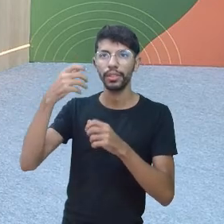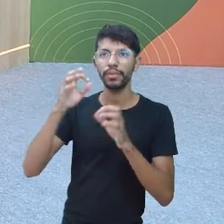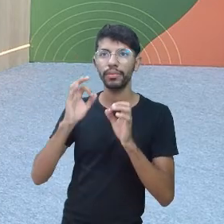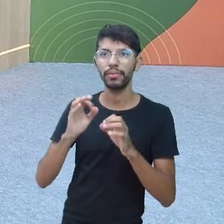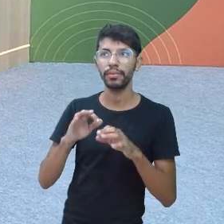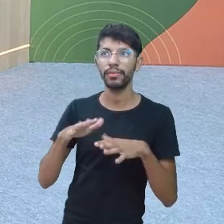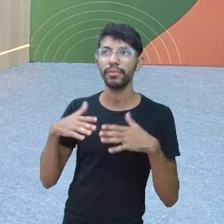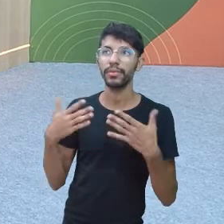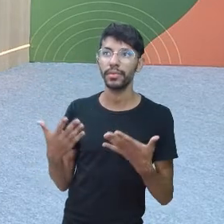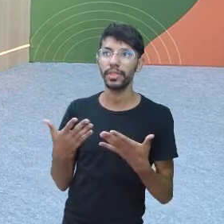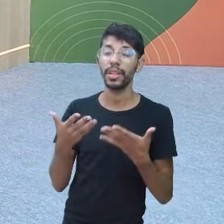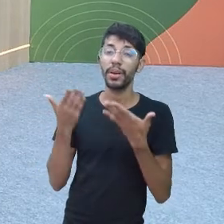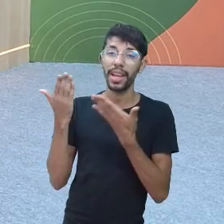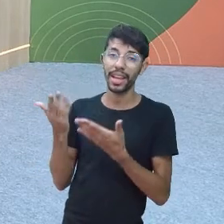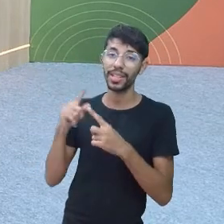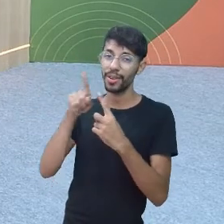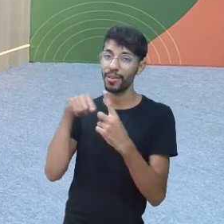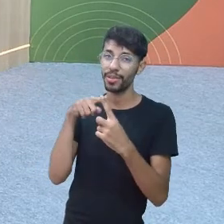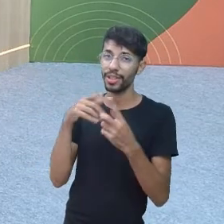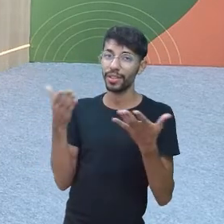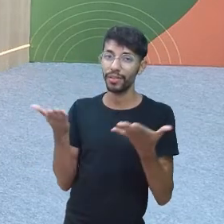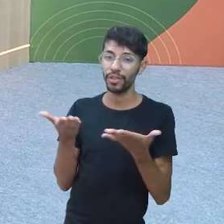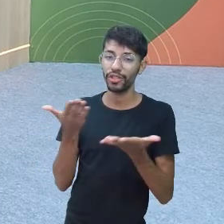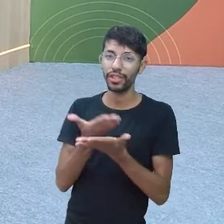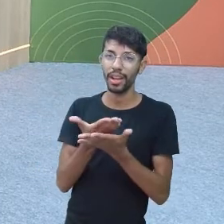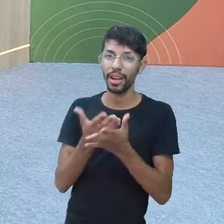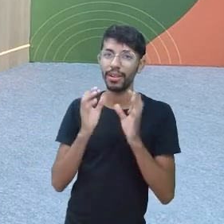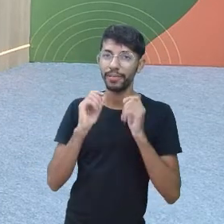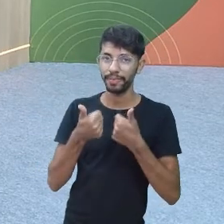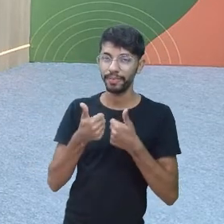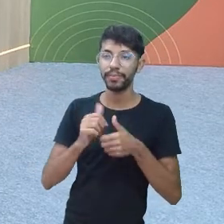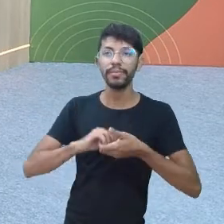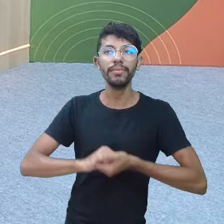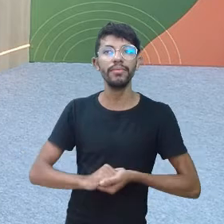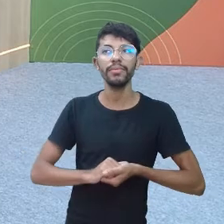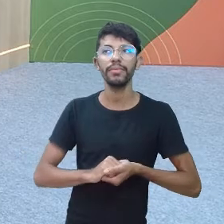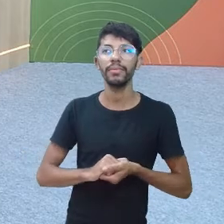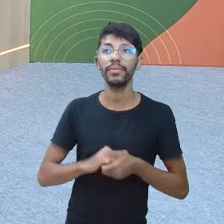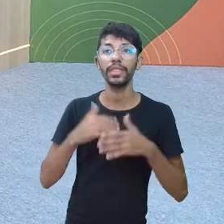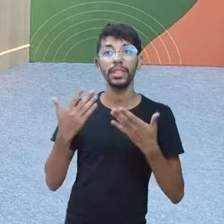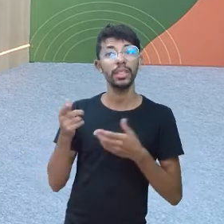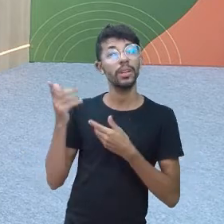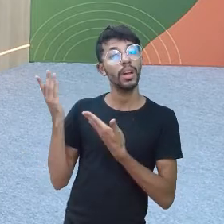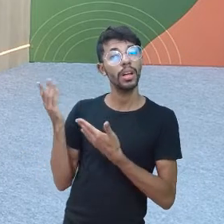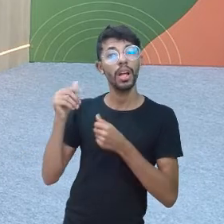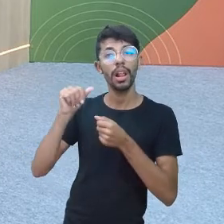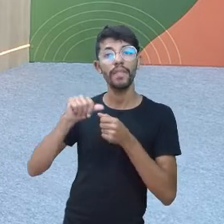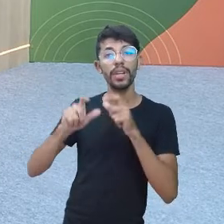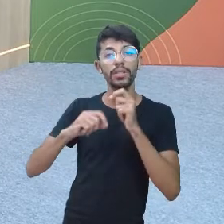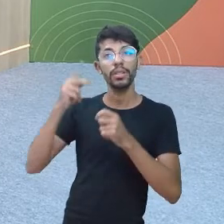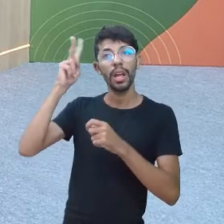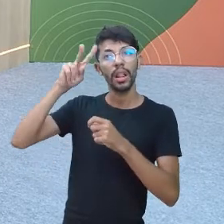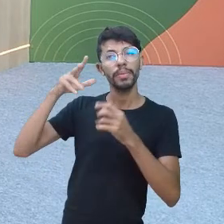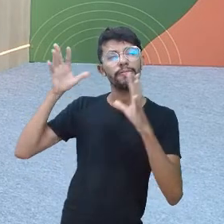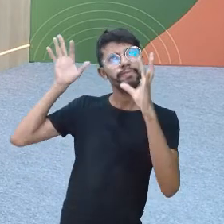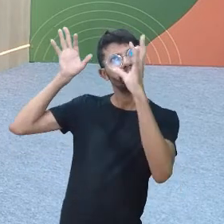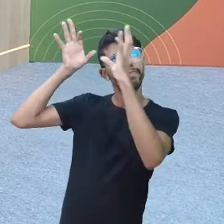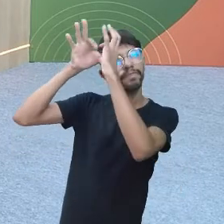interação da aula de hoje, tá certo? Então, aqui ela faz essa lembrança, né? Ela busca na